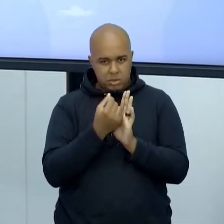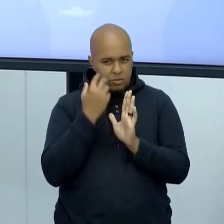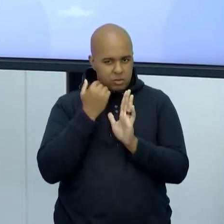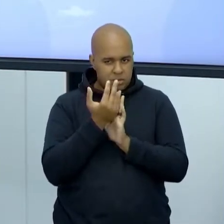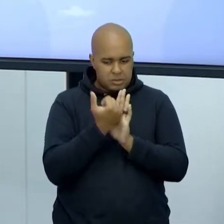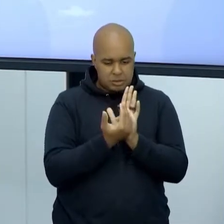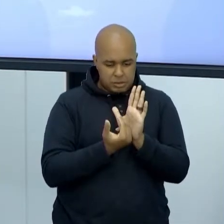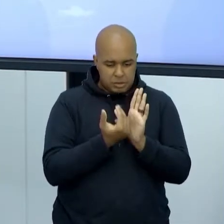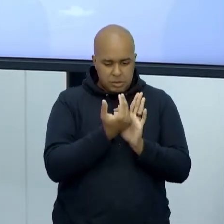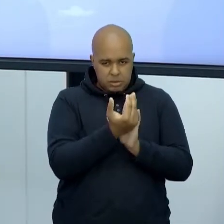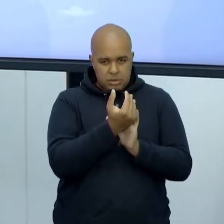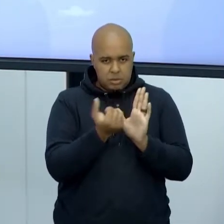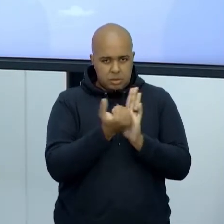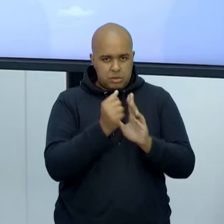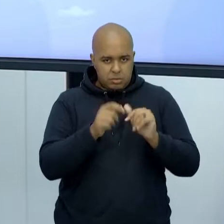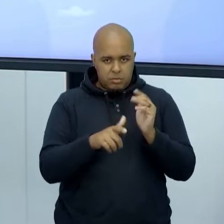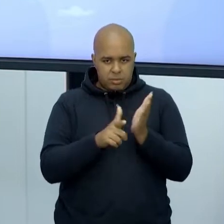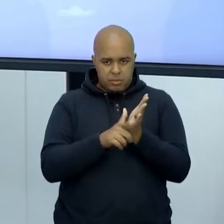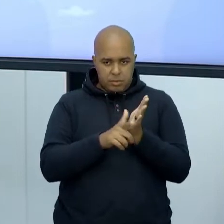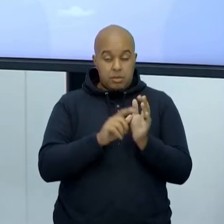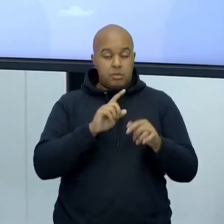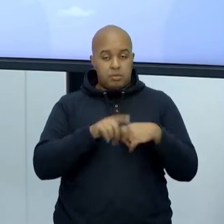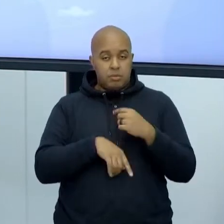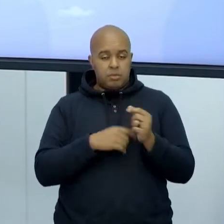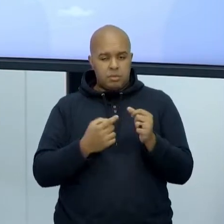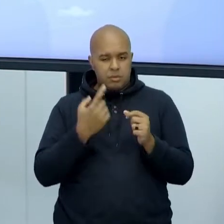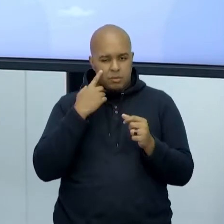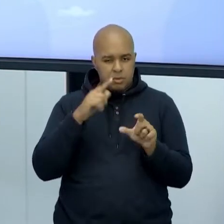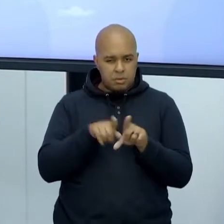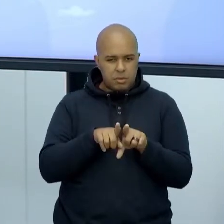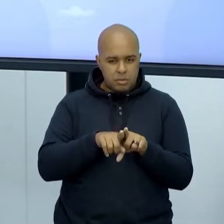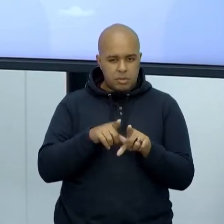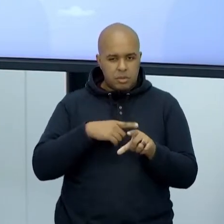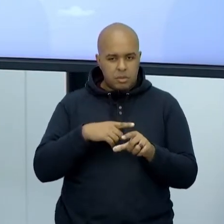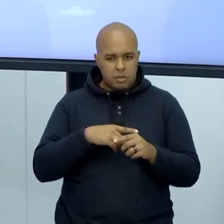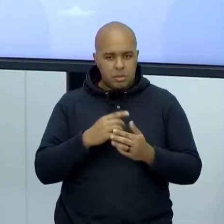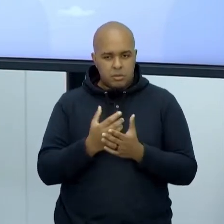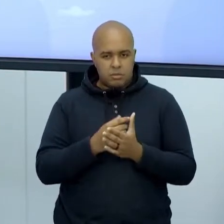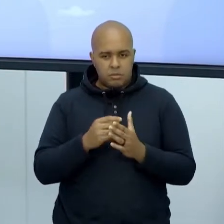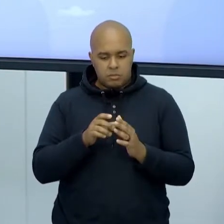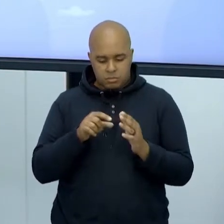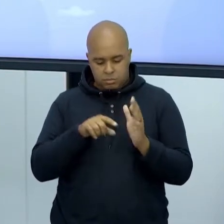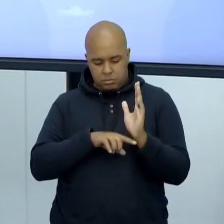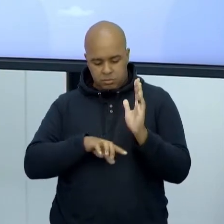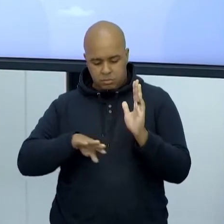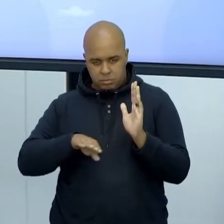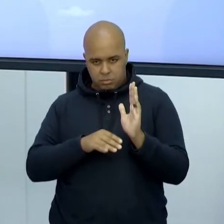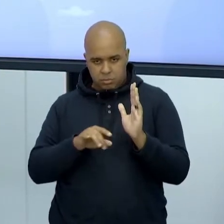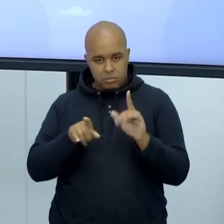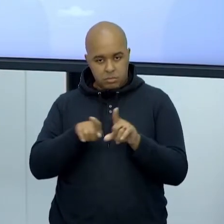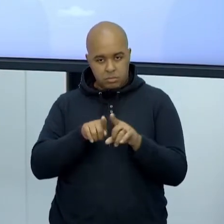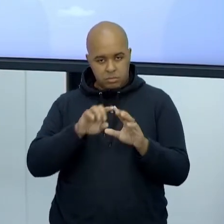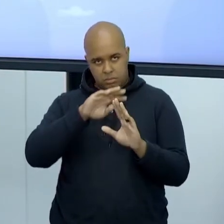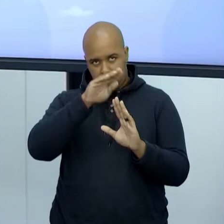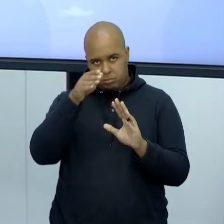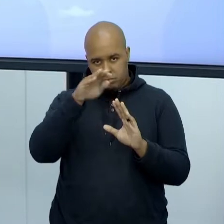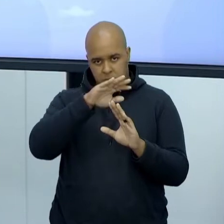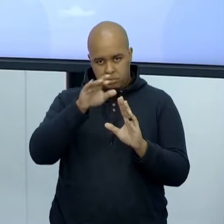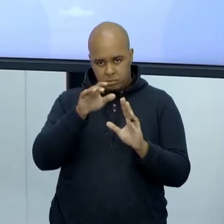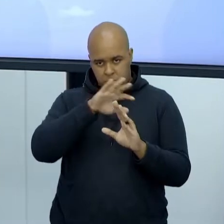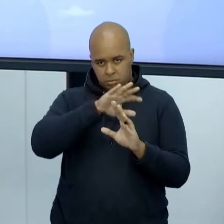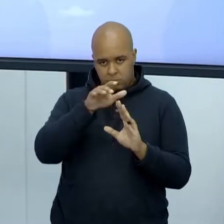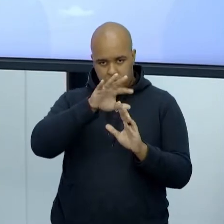mancha lá nesse papel vegetal. Depois ele viu também que tinha mancha pro lado de cá e tinha mais para frente ainda,